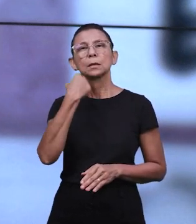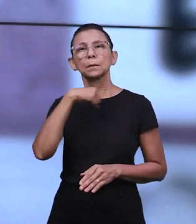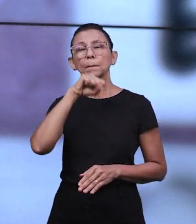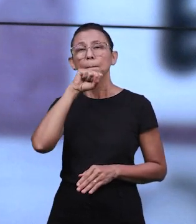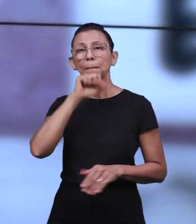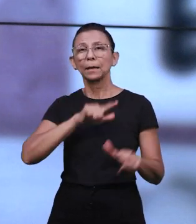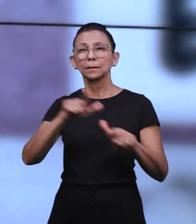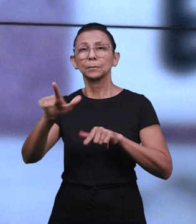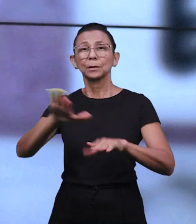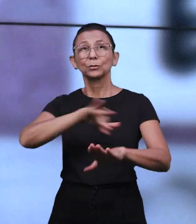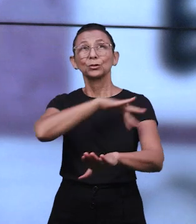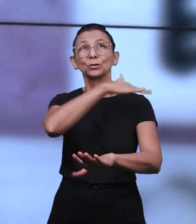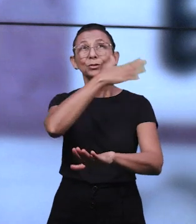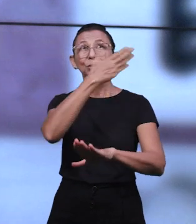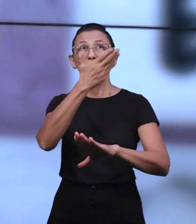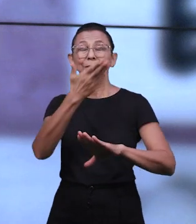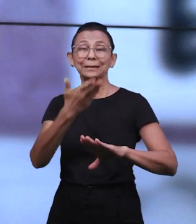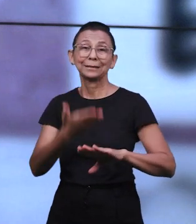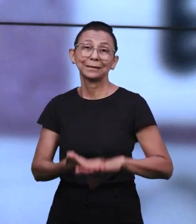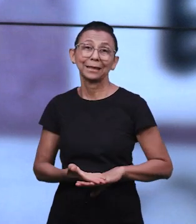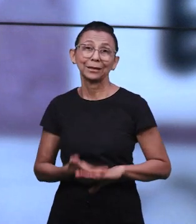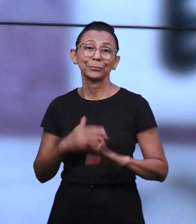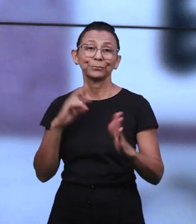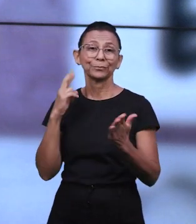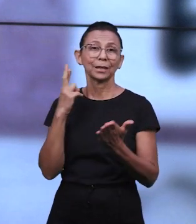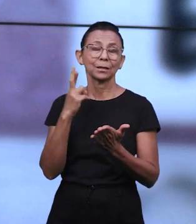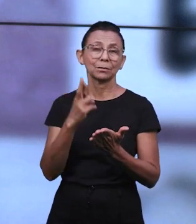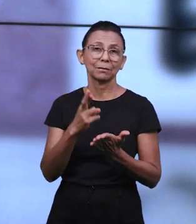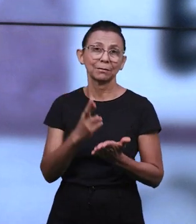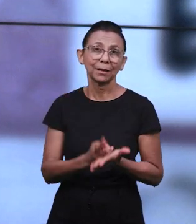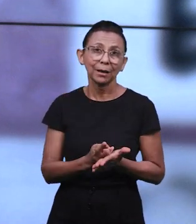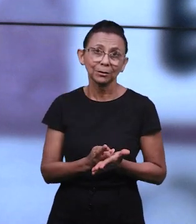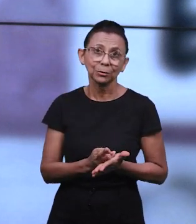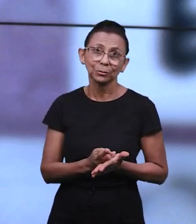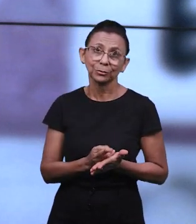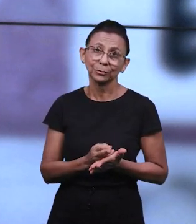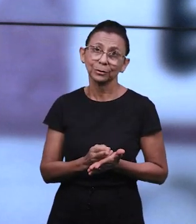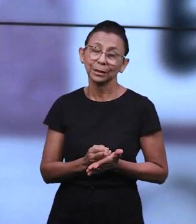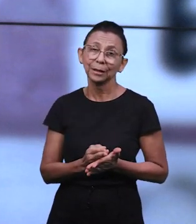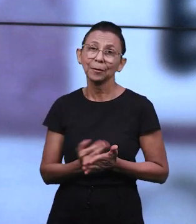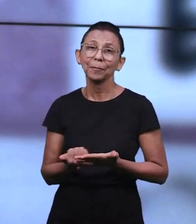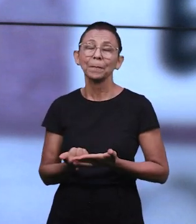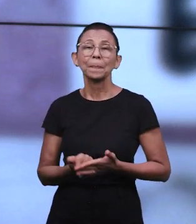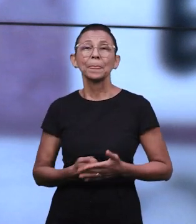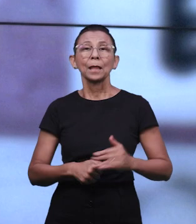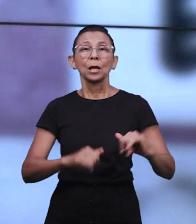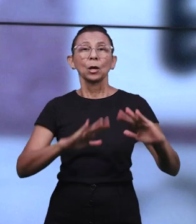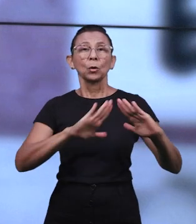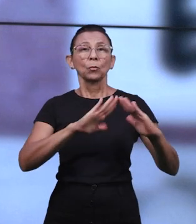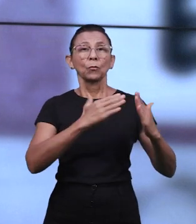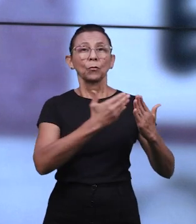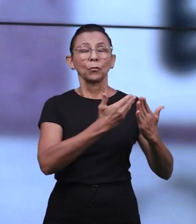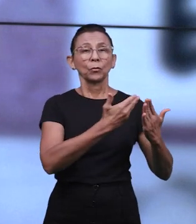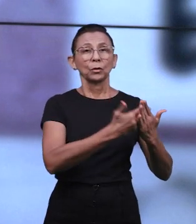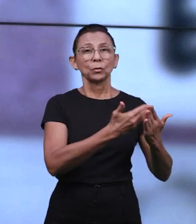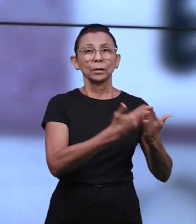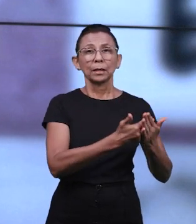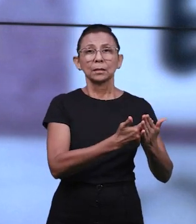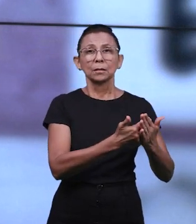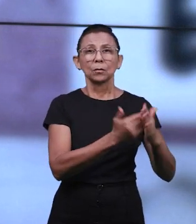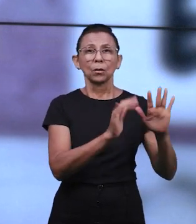o dia todo fora de casa e, consequentemente, no horário que os nossos filhos não estão na escola, eles ficam